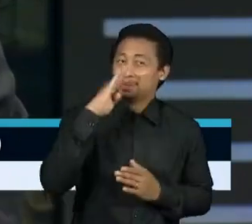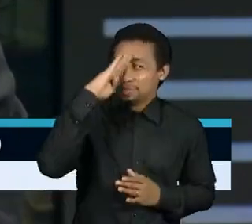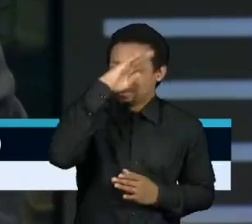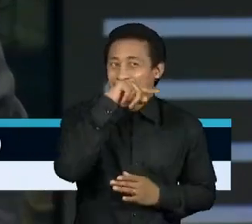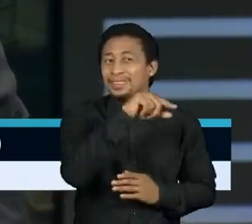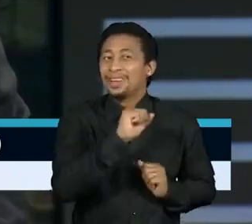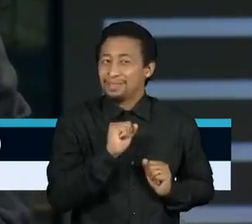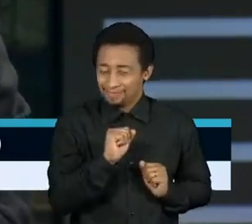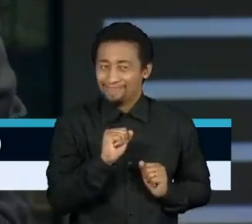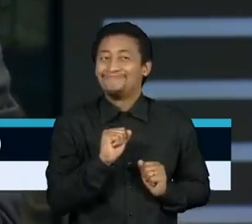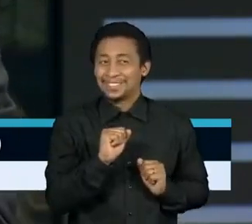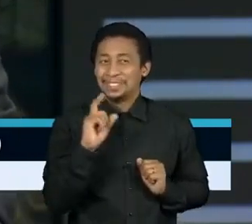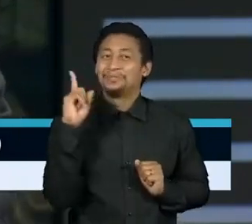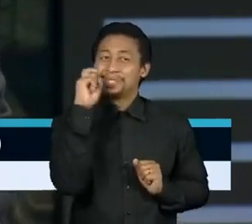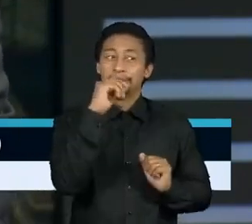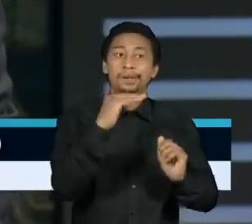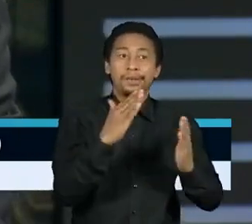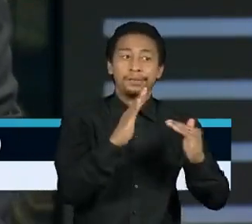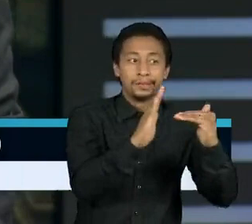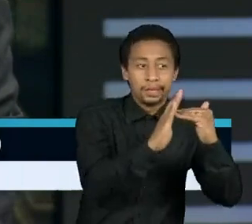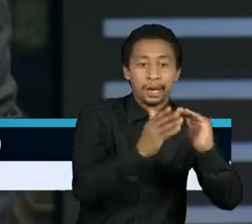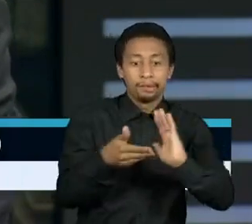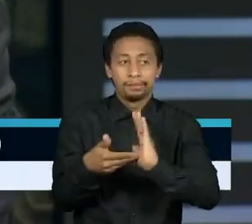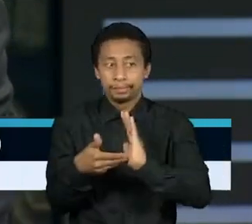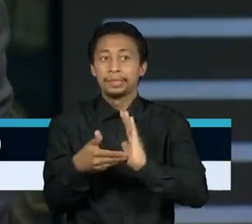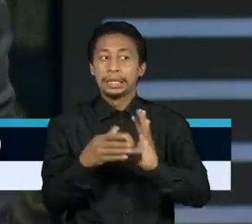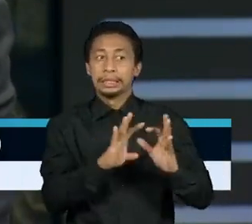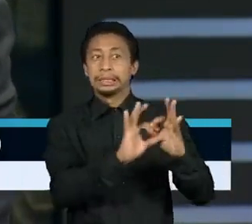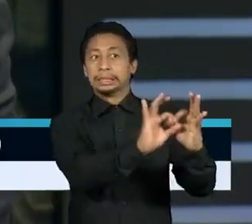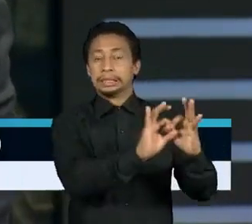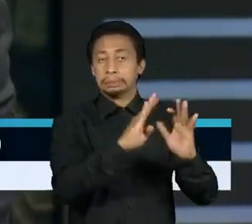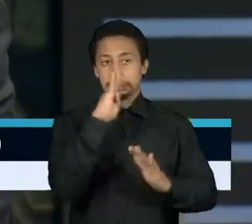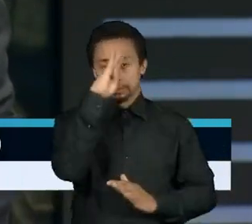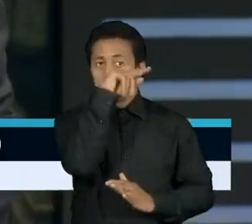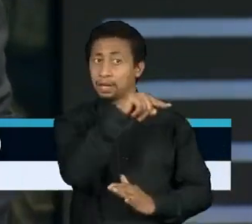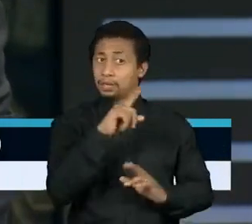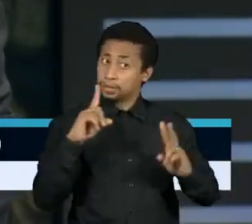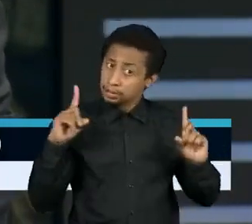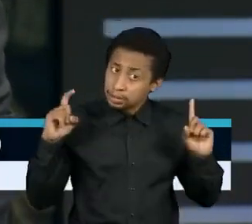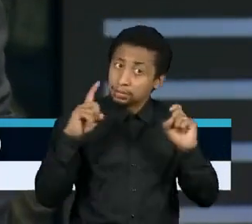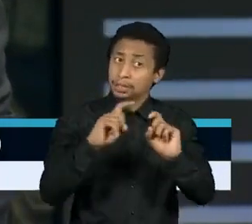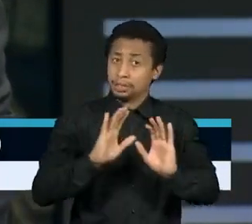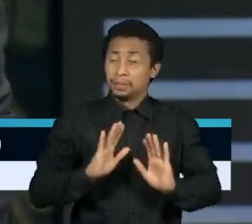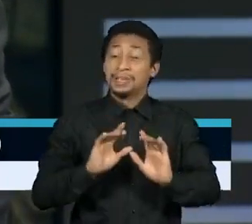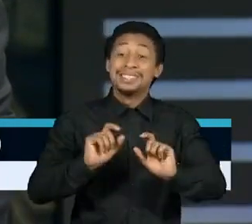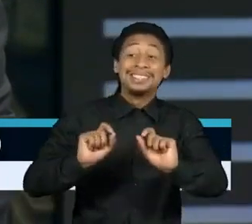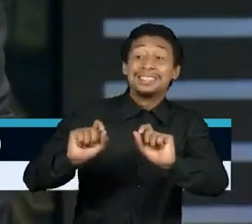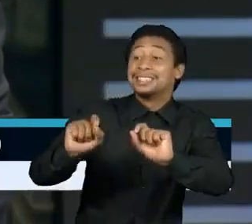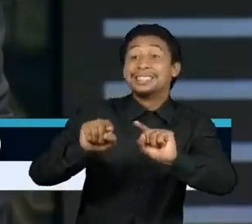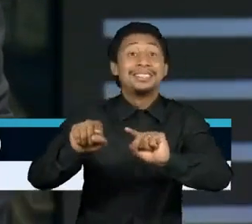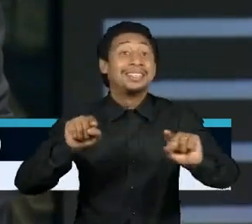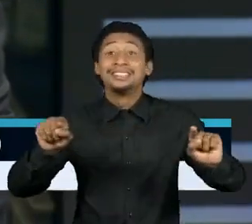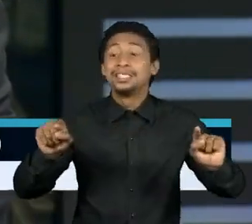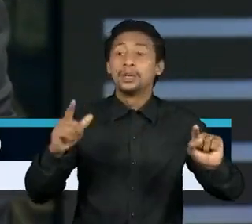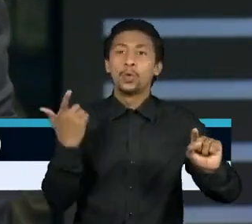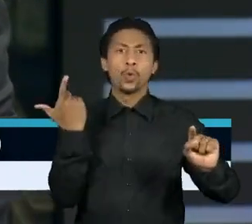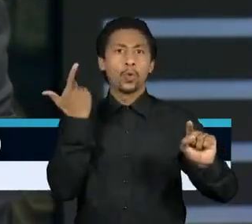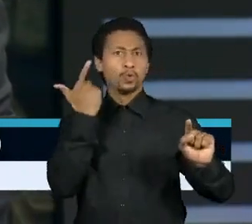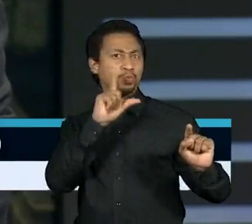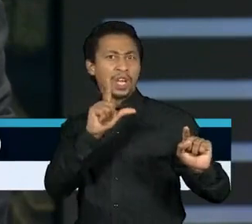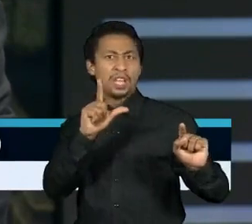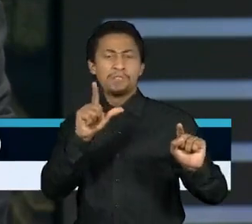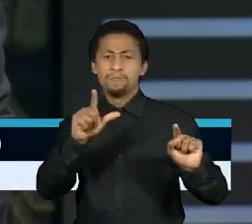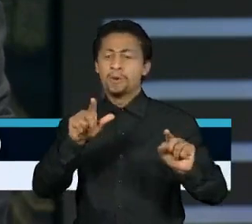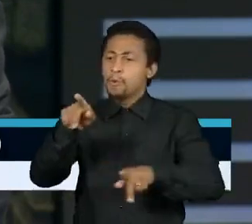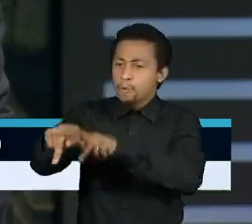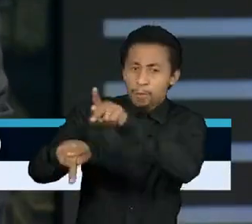ruptura muito grande, talvez não aconteça. Então, tem uma questão colocada aí que é essa: quem será que pega os votos de quem